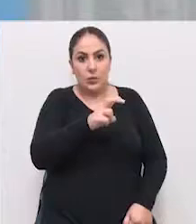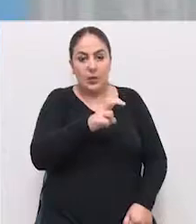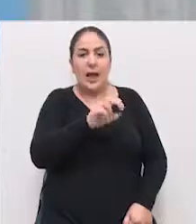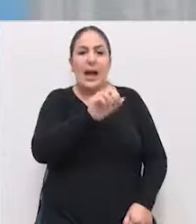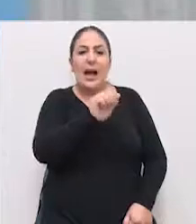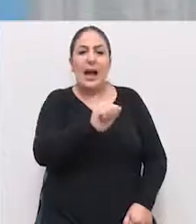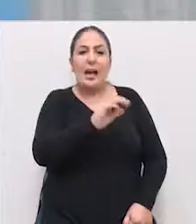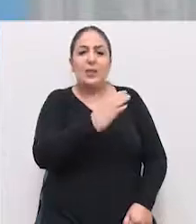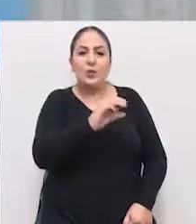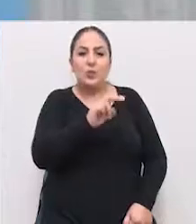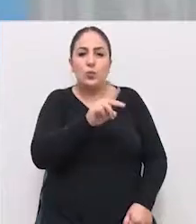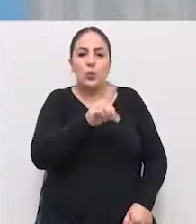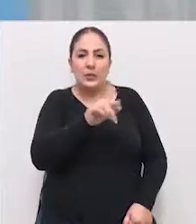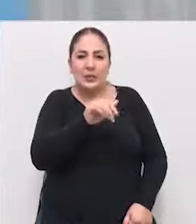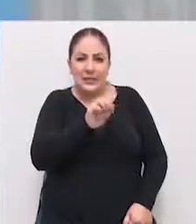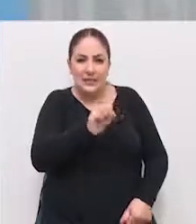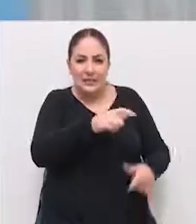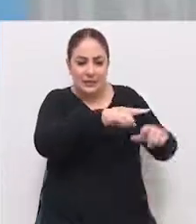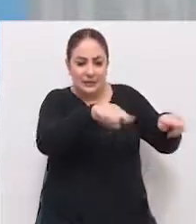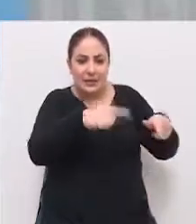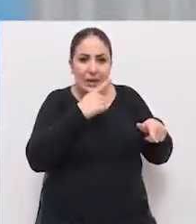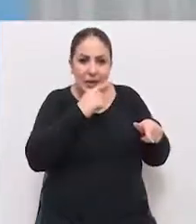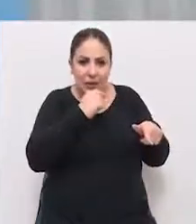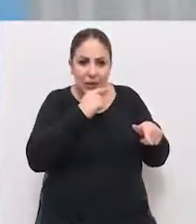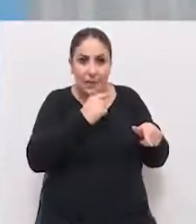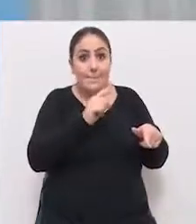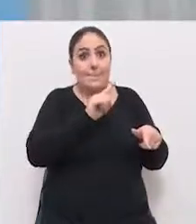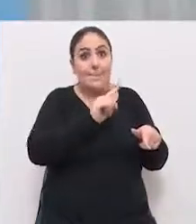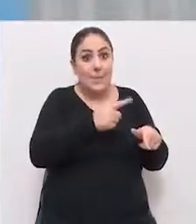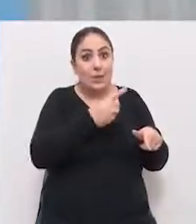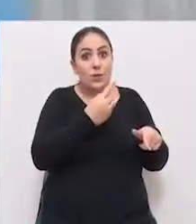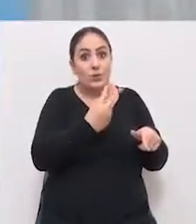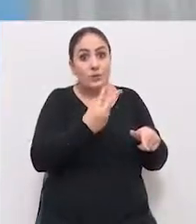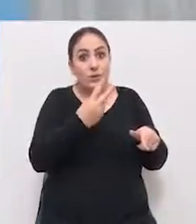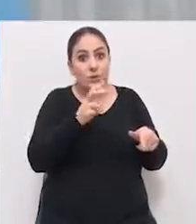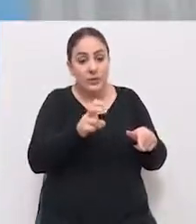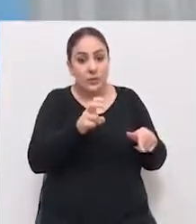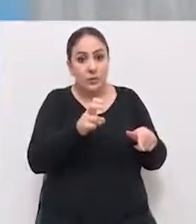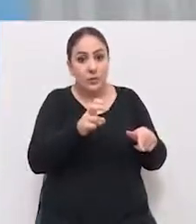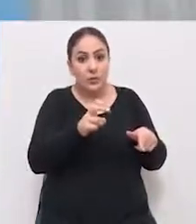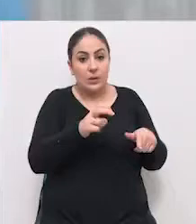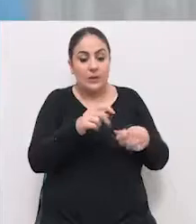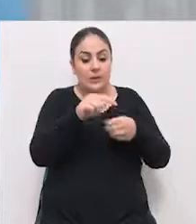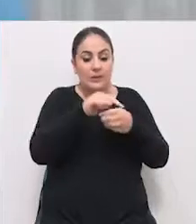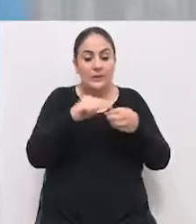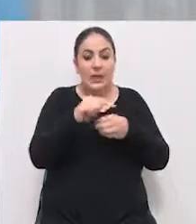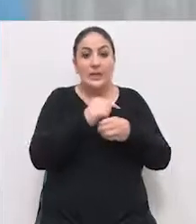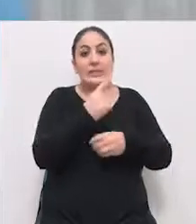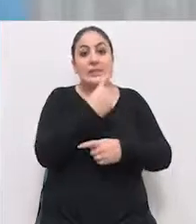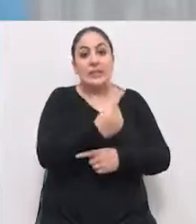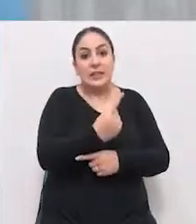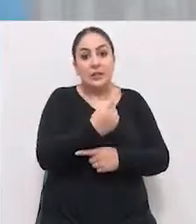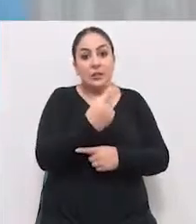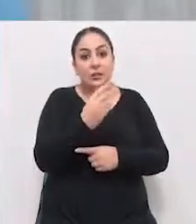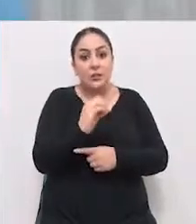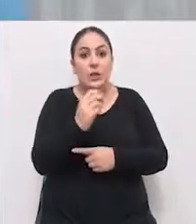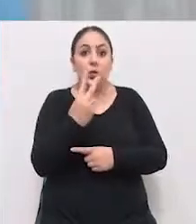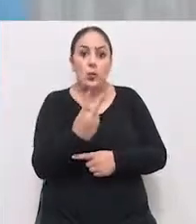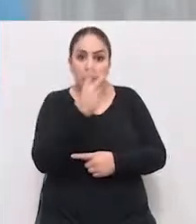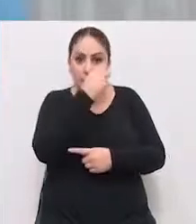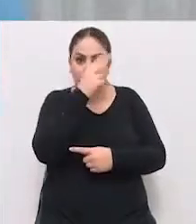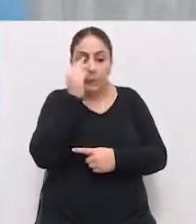poços, açudes, que serão feitos pela agricultura, 1.025 em 102 municípios. Então,